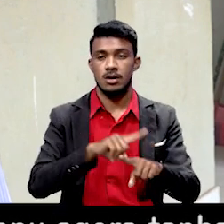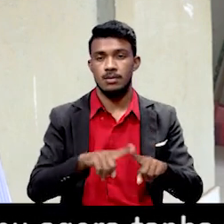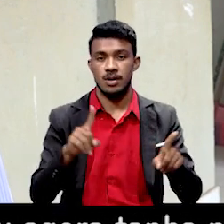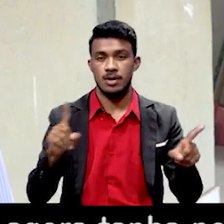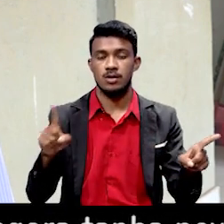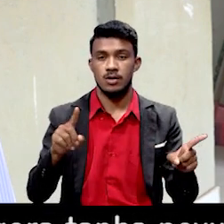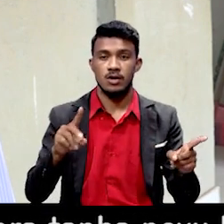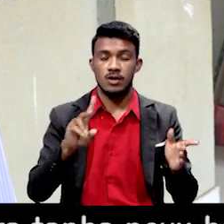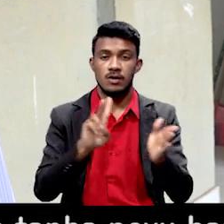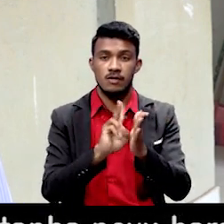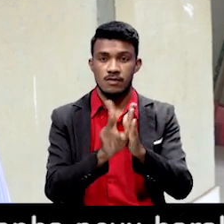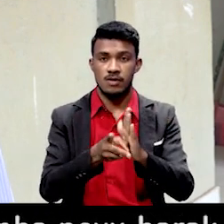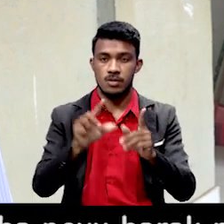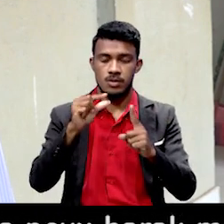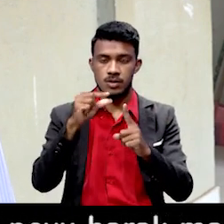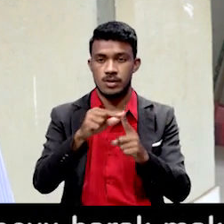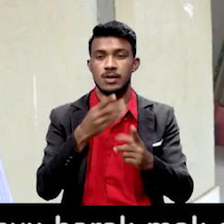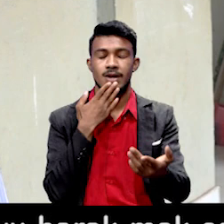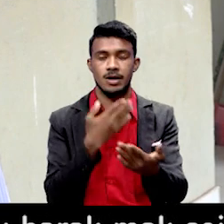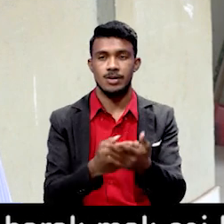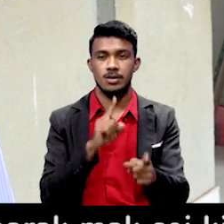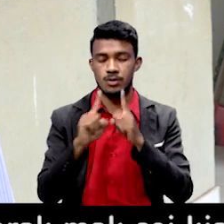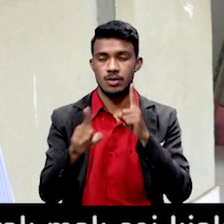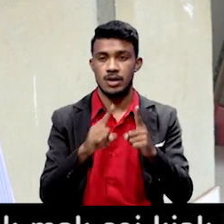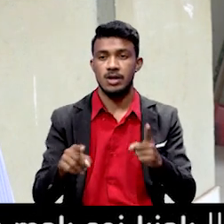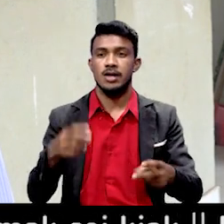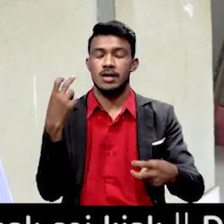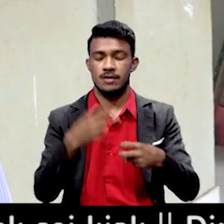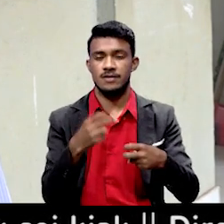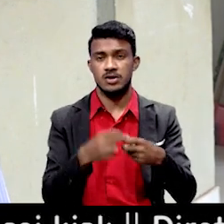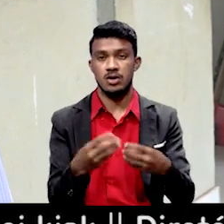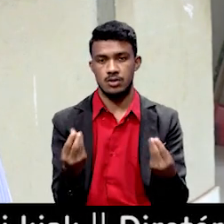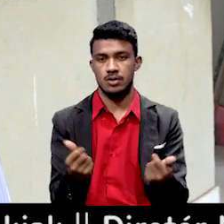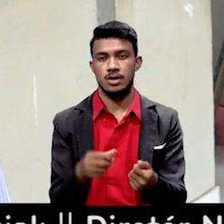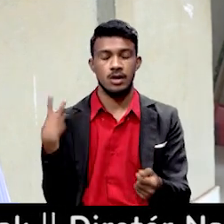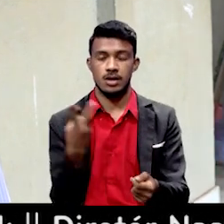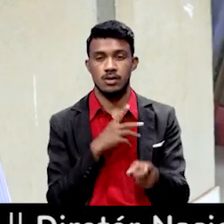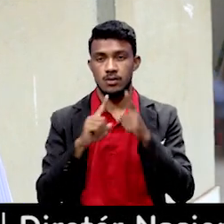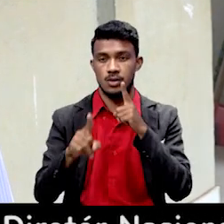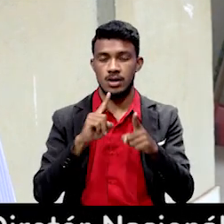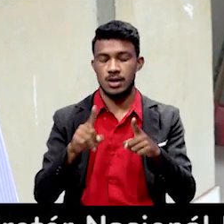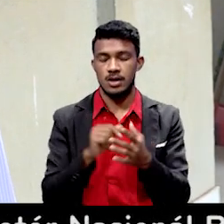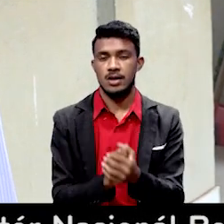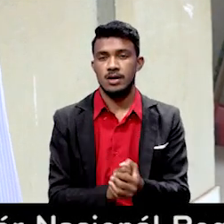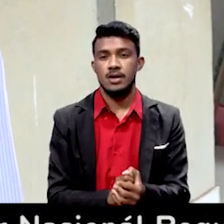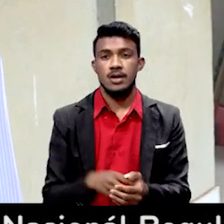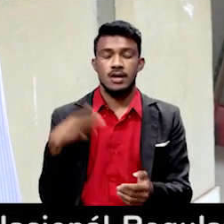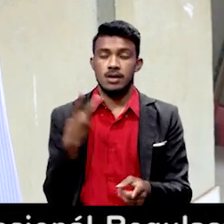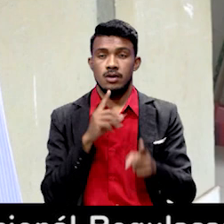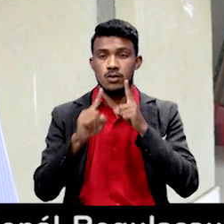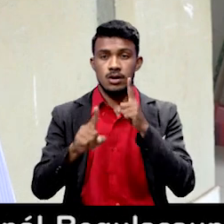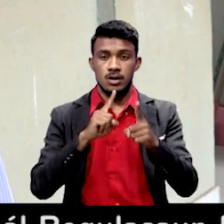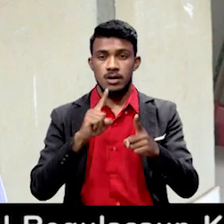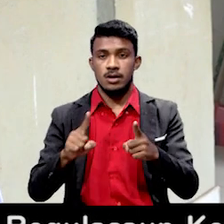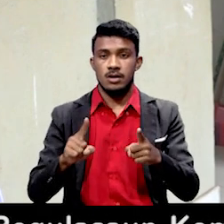formula frase nebe mak feito para bele colia hawane difícil oito an. Ita bele hatete pos kata se ita colia se